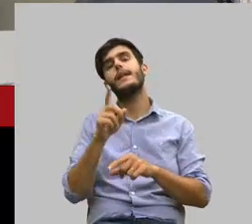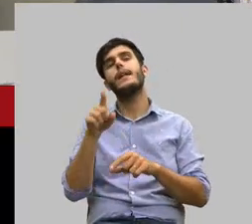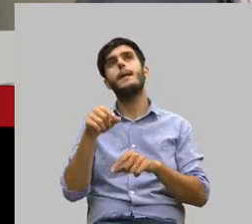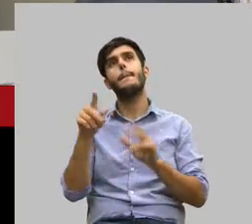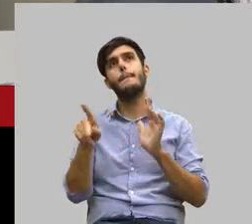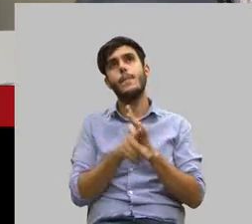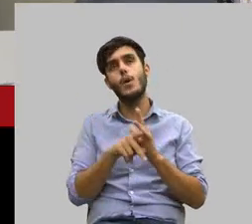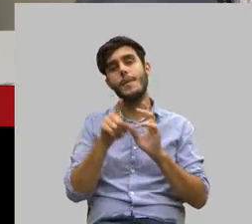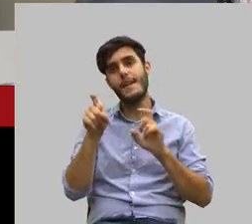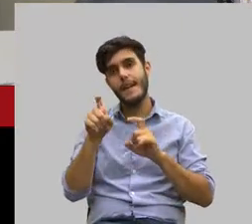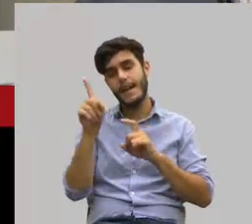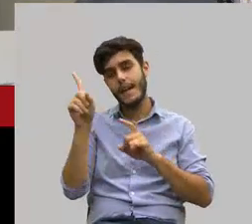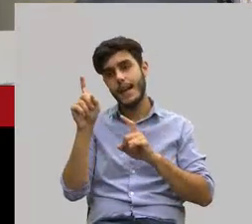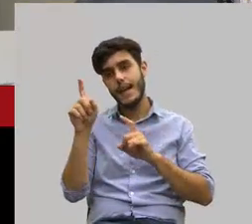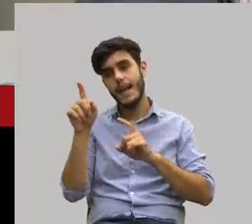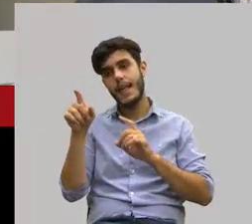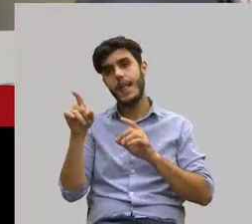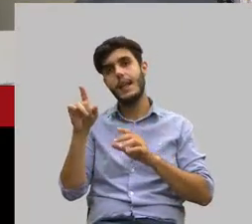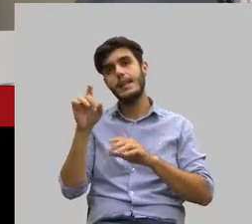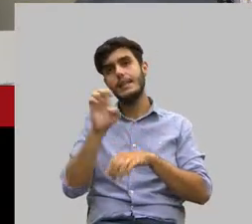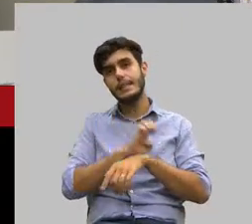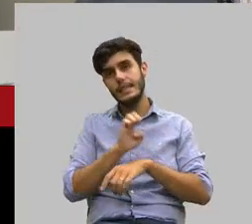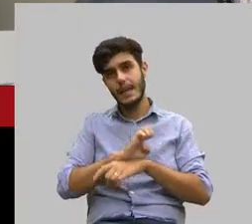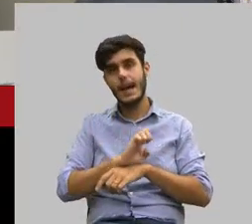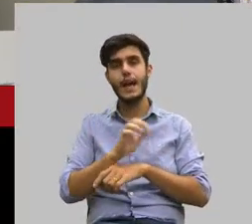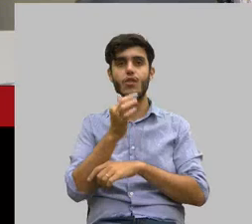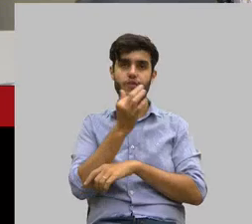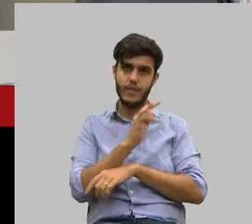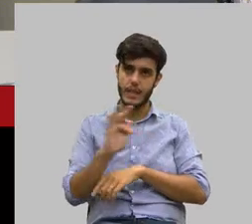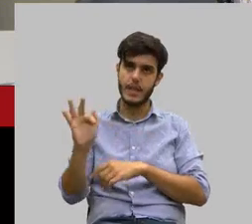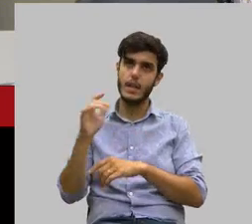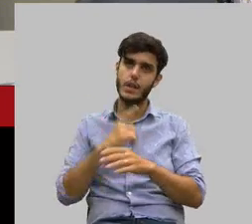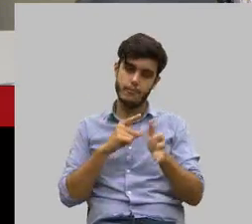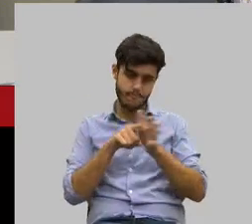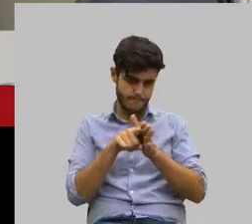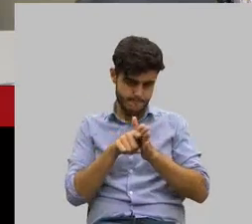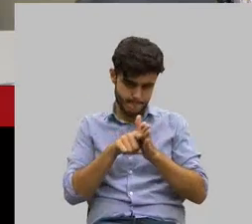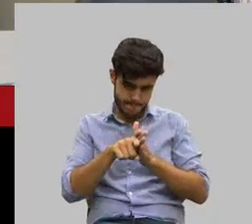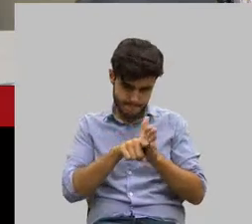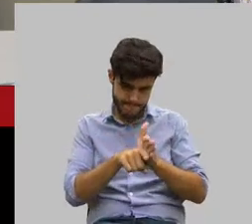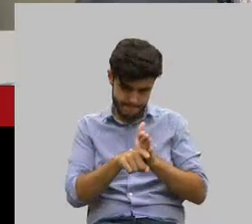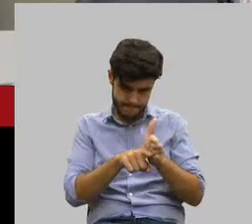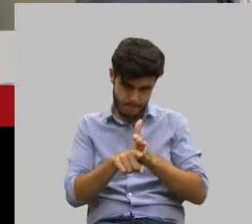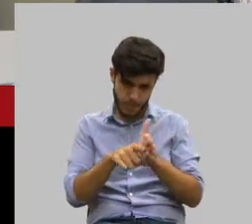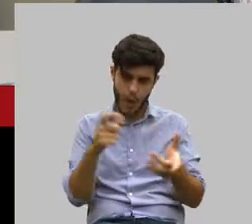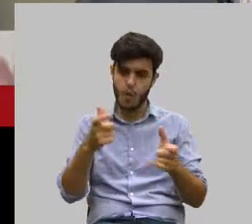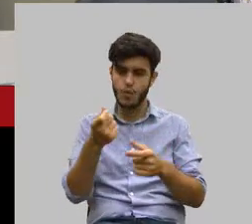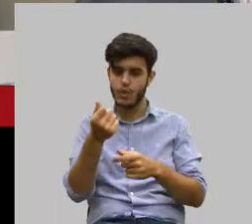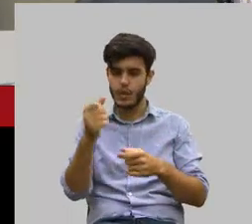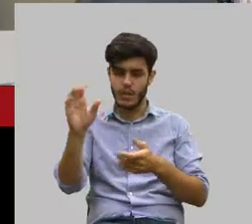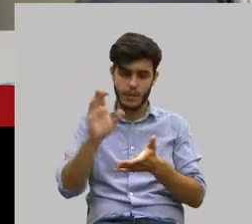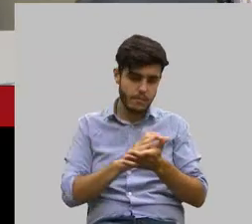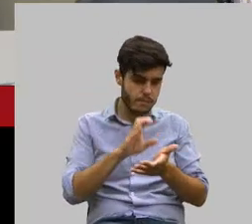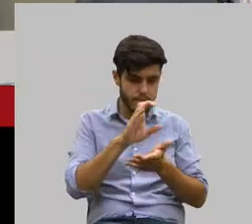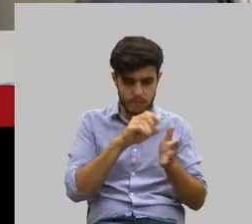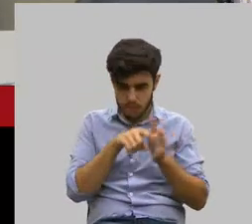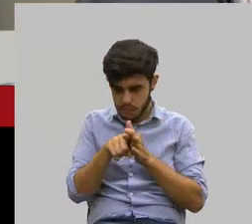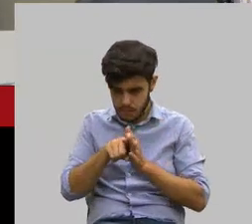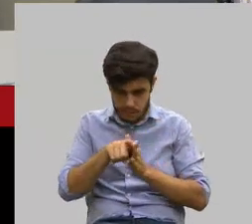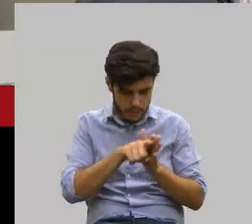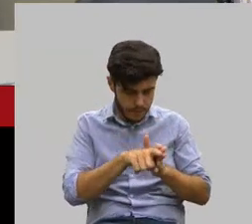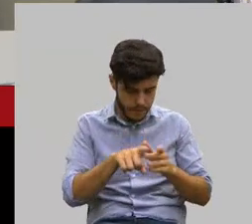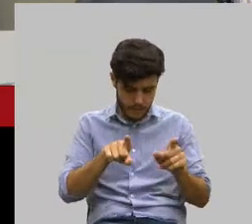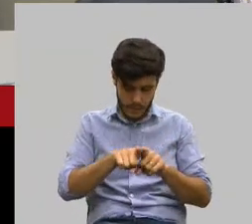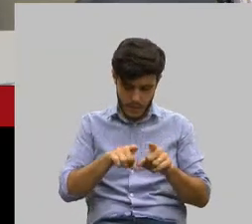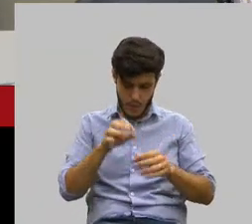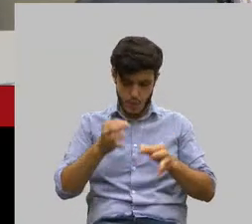Receita Federal tá de maneira aqui se tem esse rastreio evidentemente com a né com as devidas autorizações judiciais se